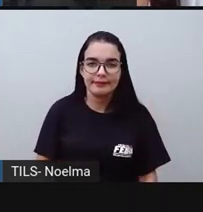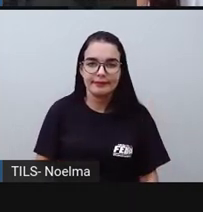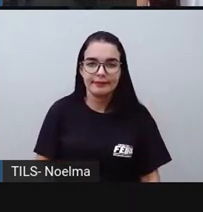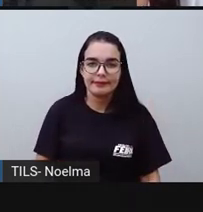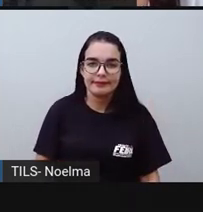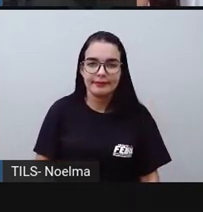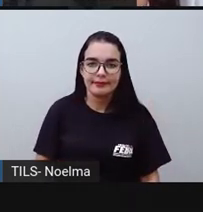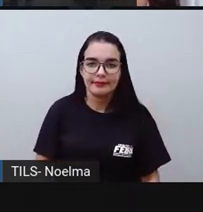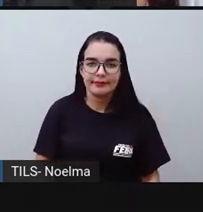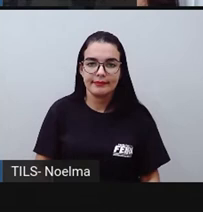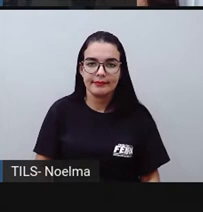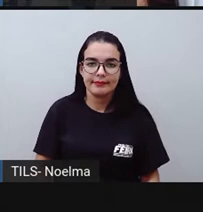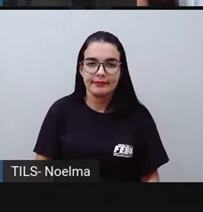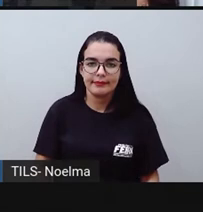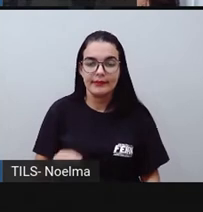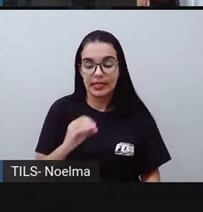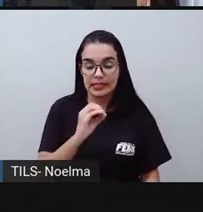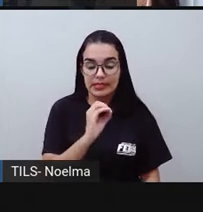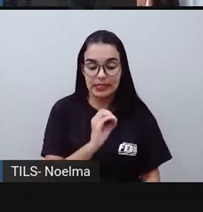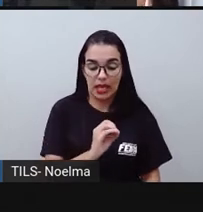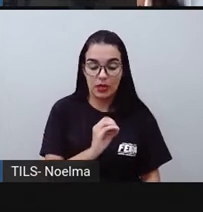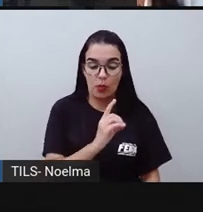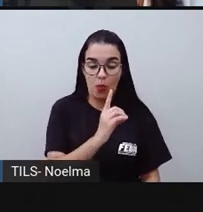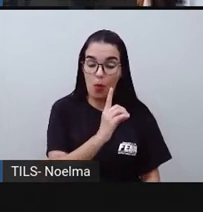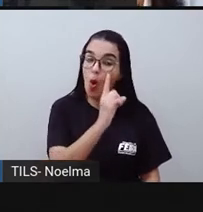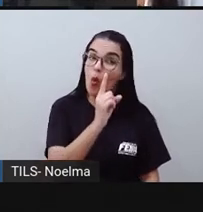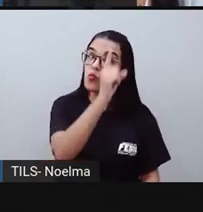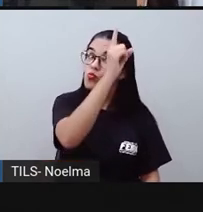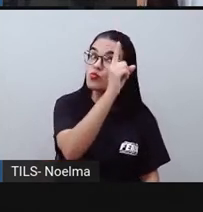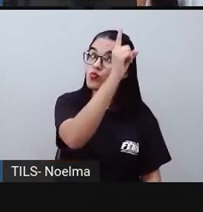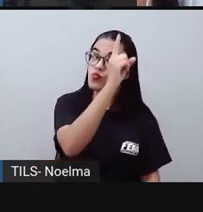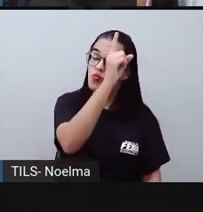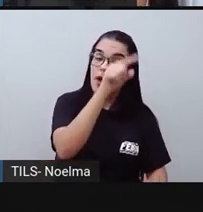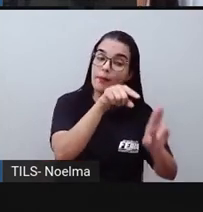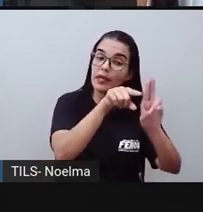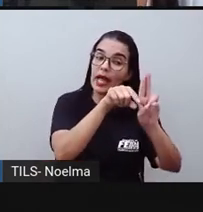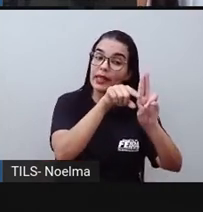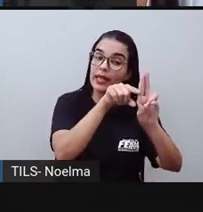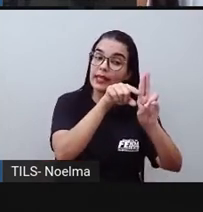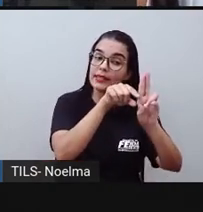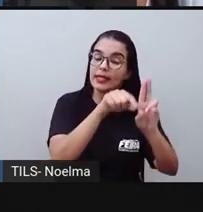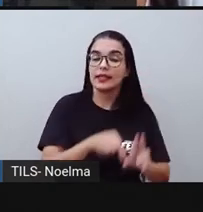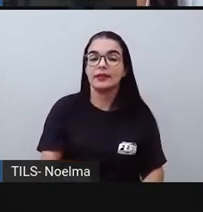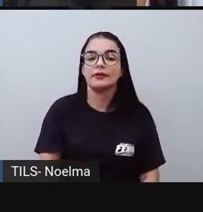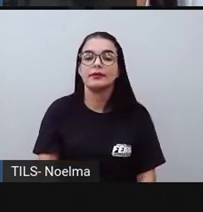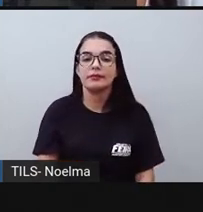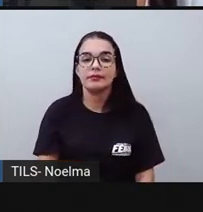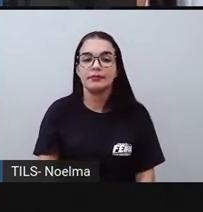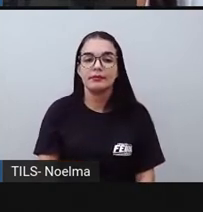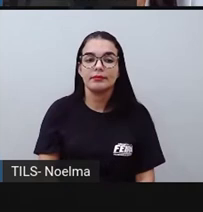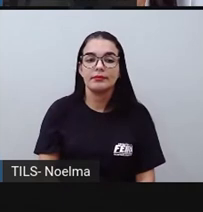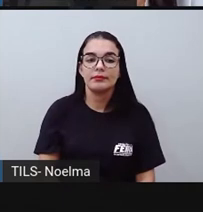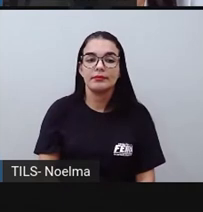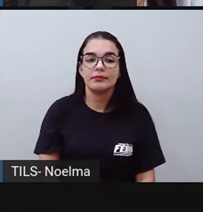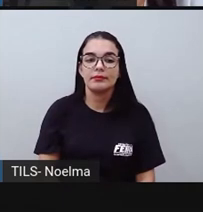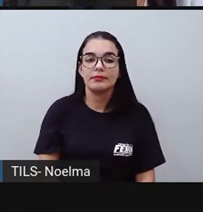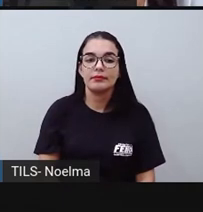temos o 0 e o 1, e que eu não posso colocar esses dois números aqui. Então, fica o